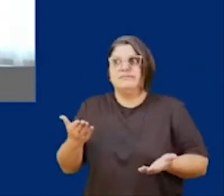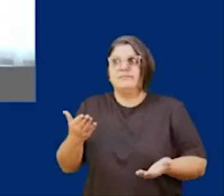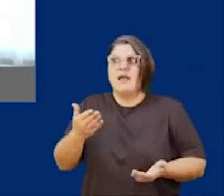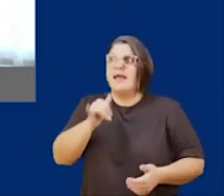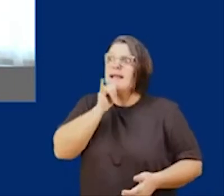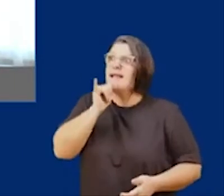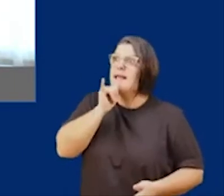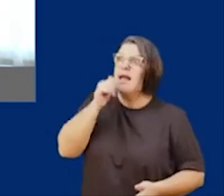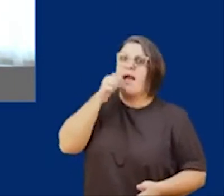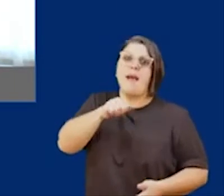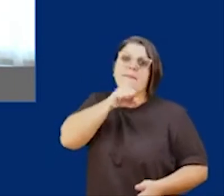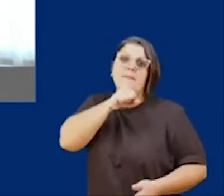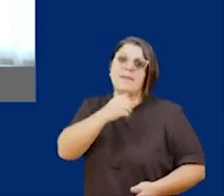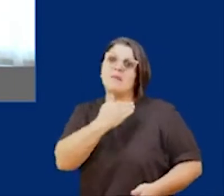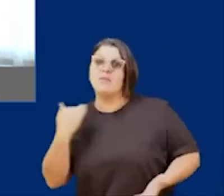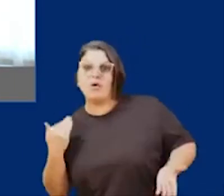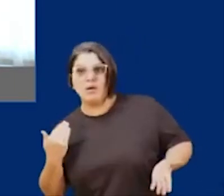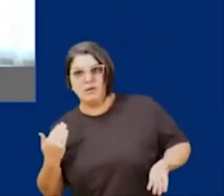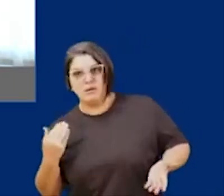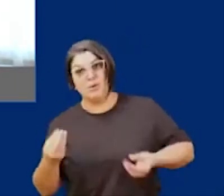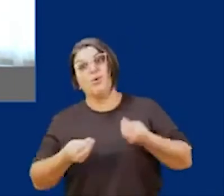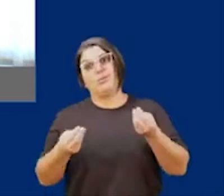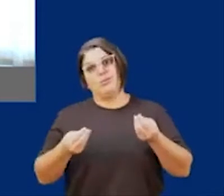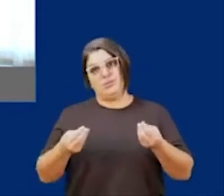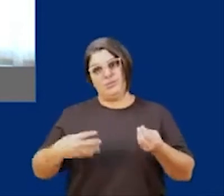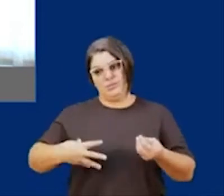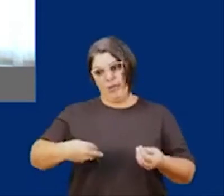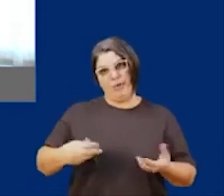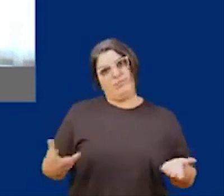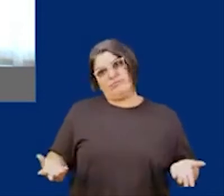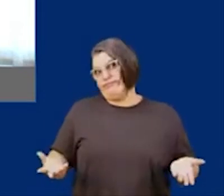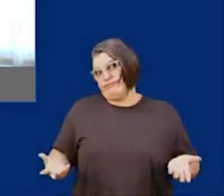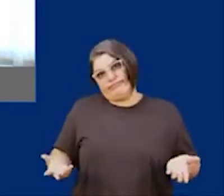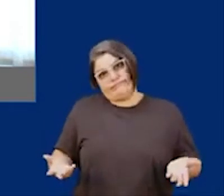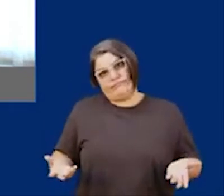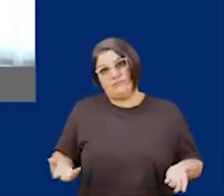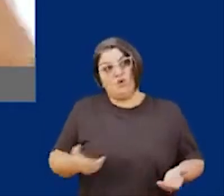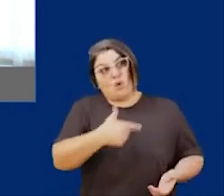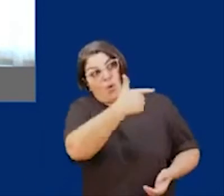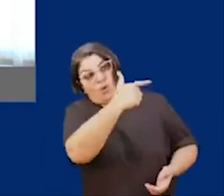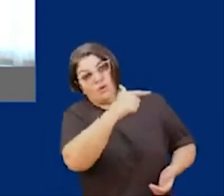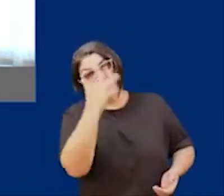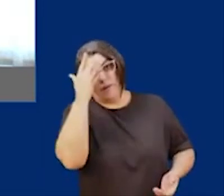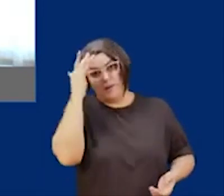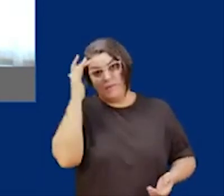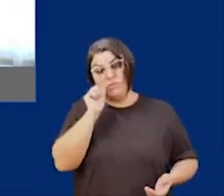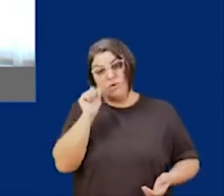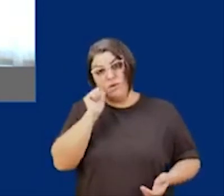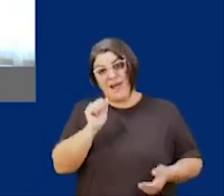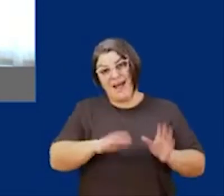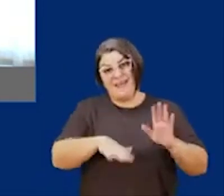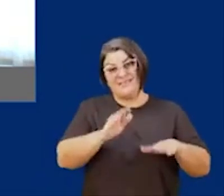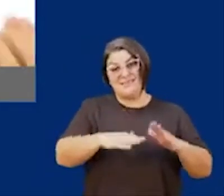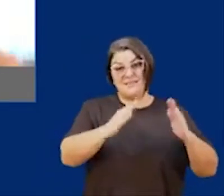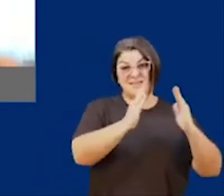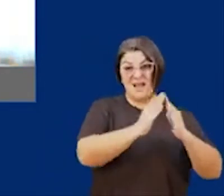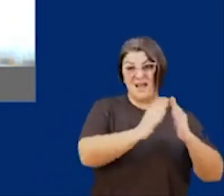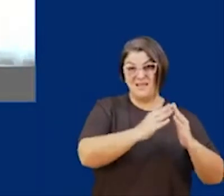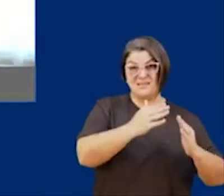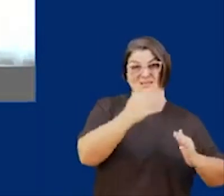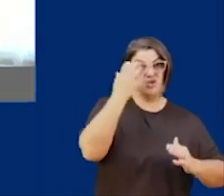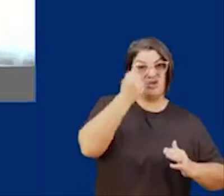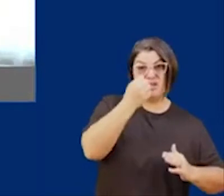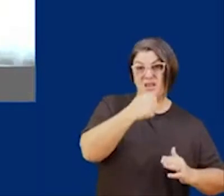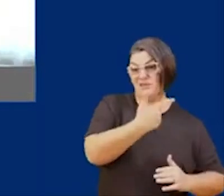né, ser impossível estabelecer a oferta de leite materno de outra mulher, então pode não ter banco de leite perto, enfim, pode ser que a gente não